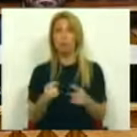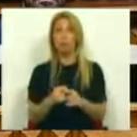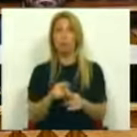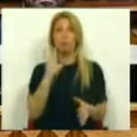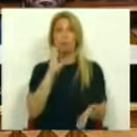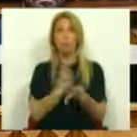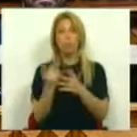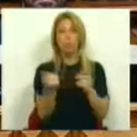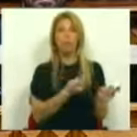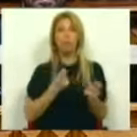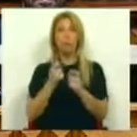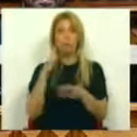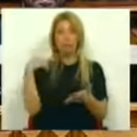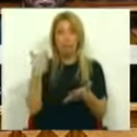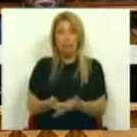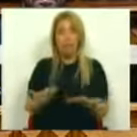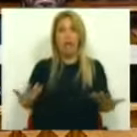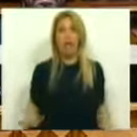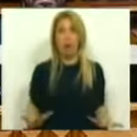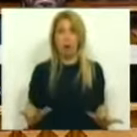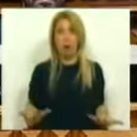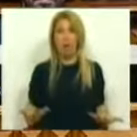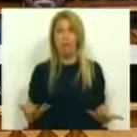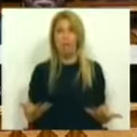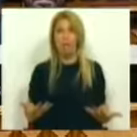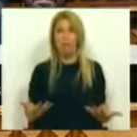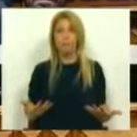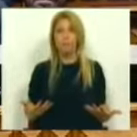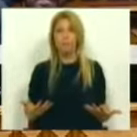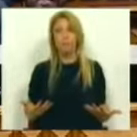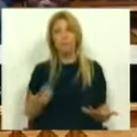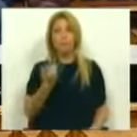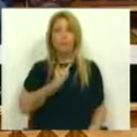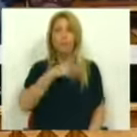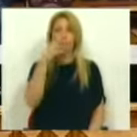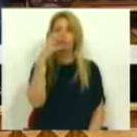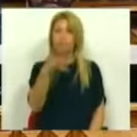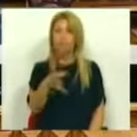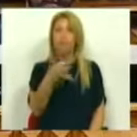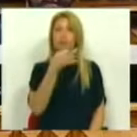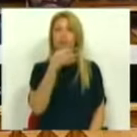último debate que aqui travámos até hoje, não deixar de referir a